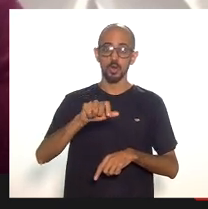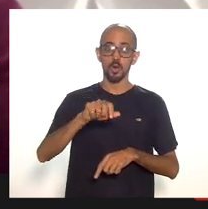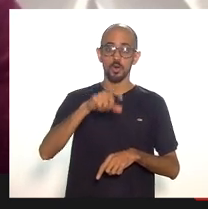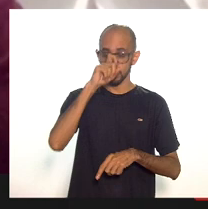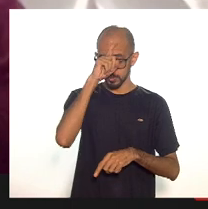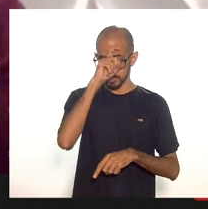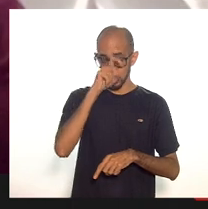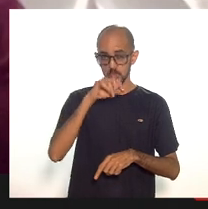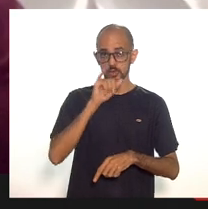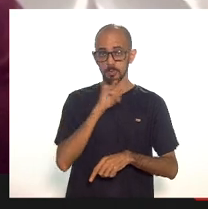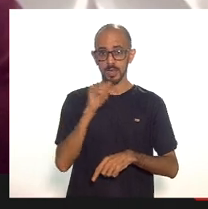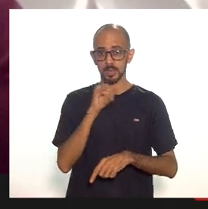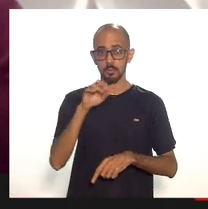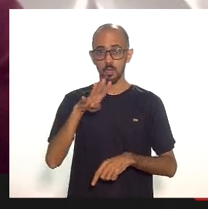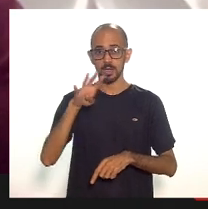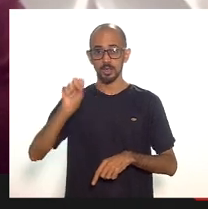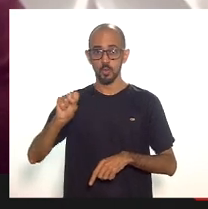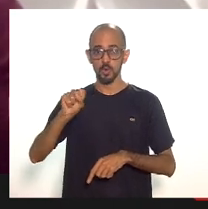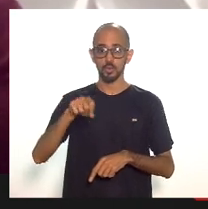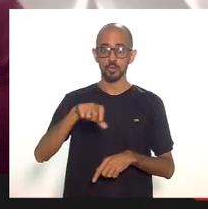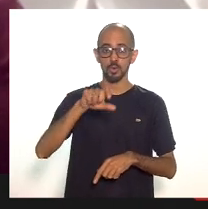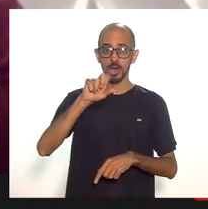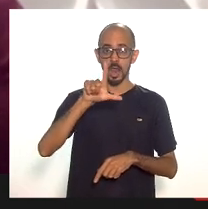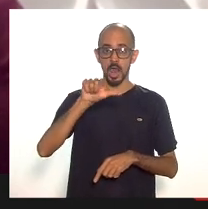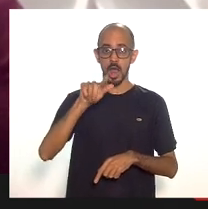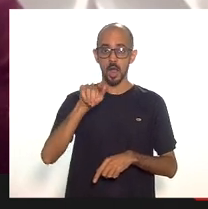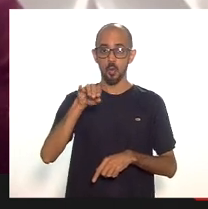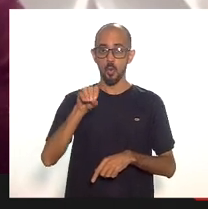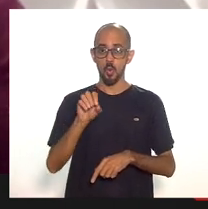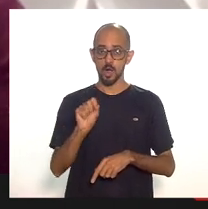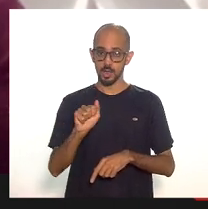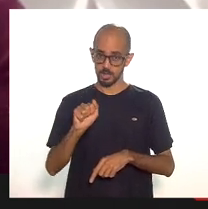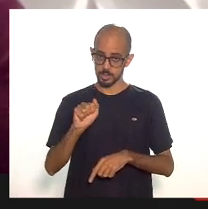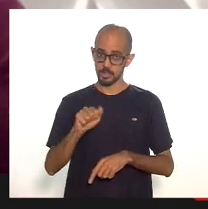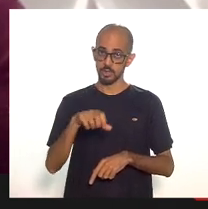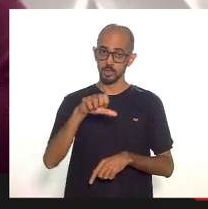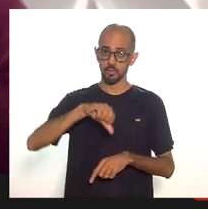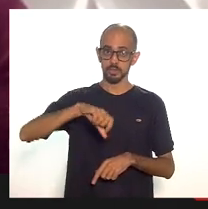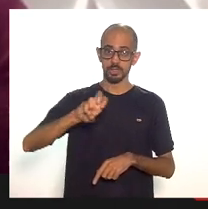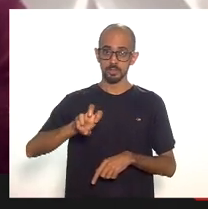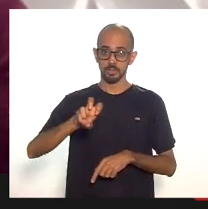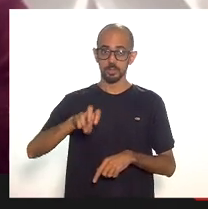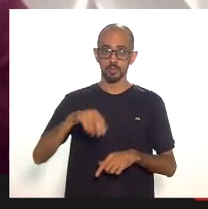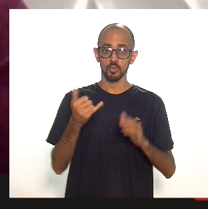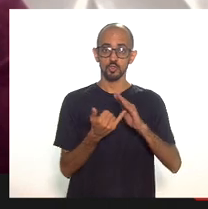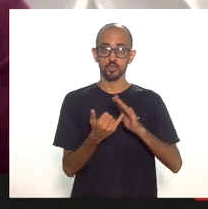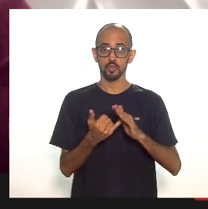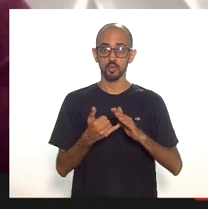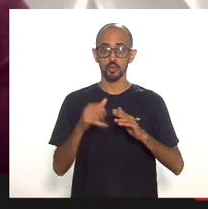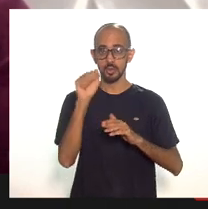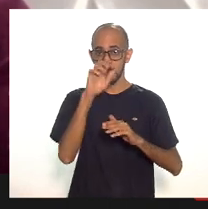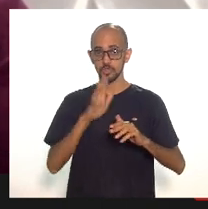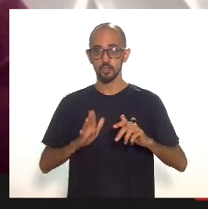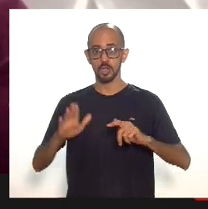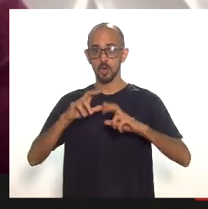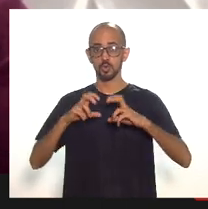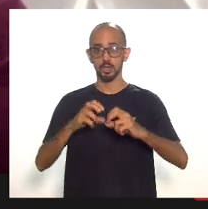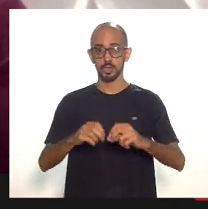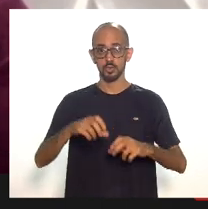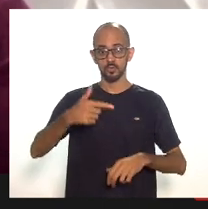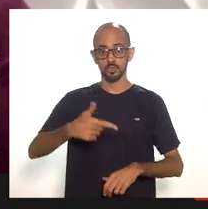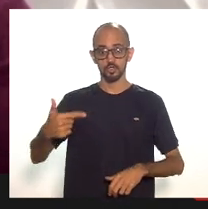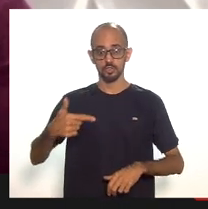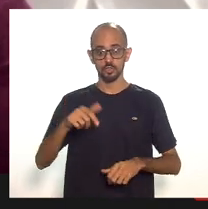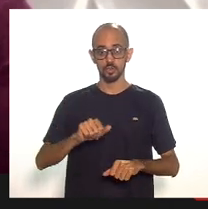Ipanema, 48, Hospital da Lagoa, 95, Instituto Nacional do Câncer, 22, Instituto de